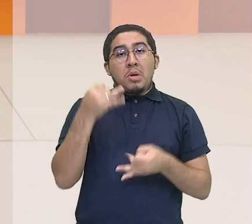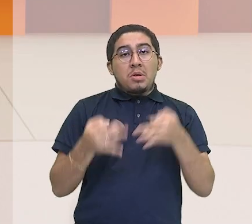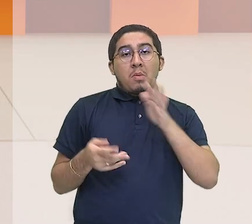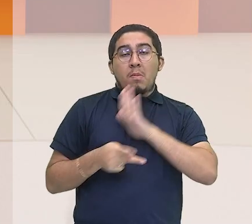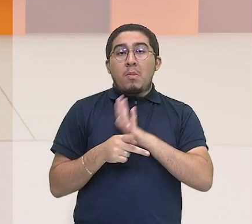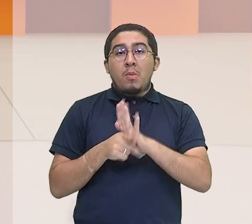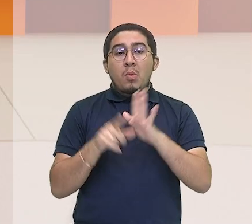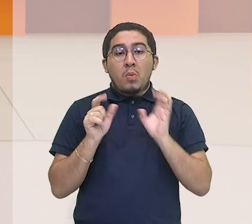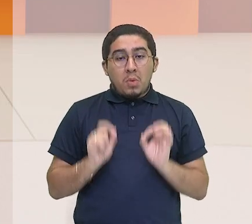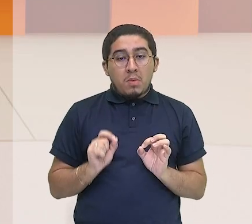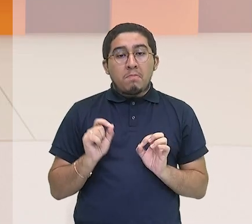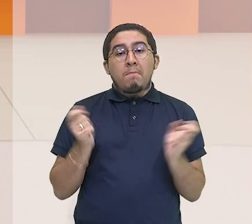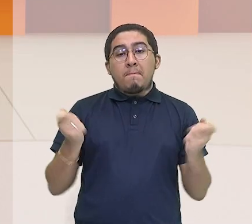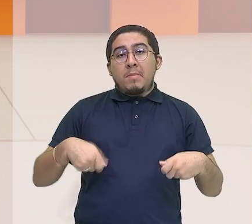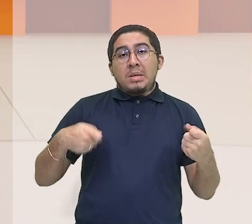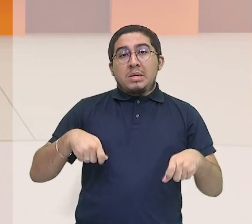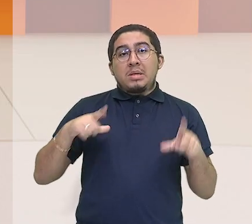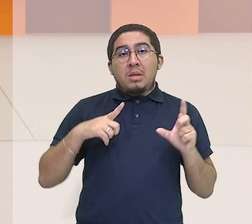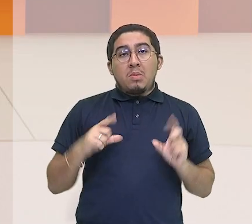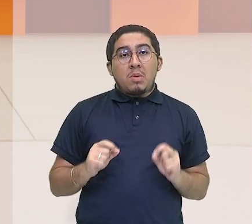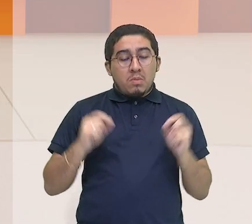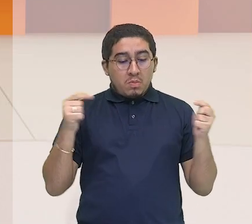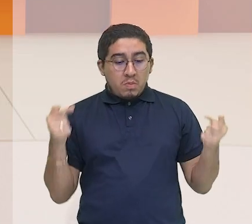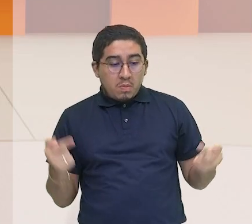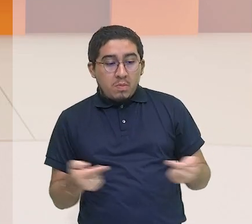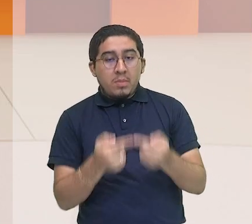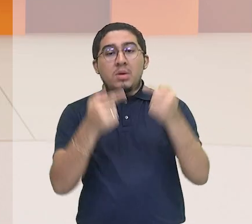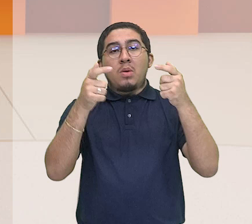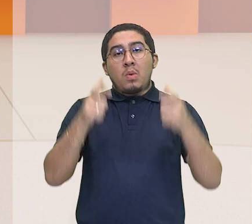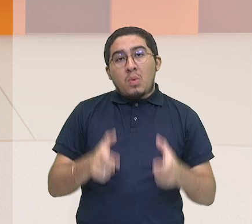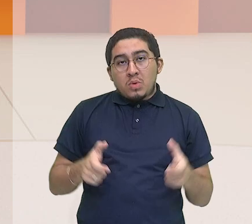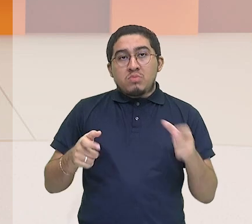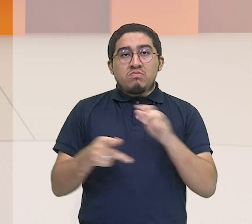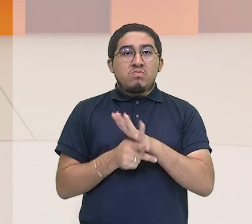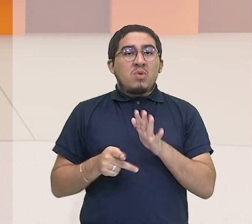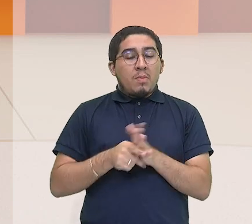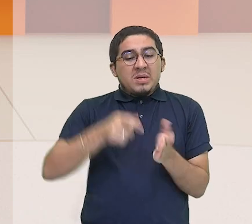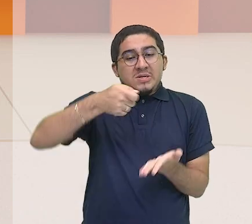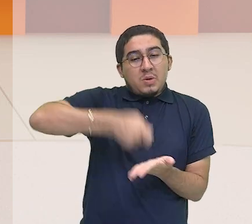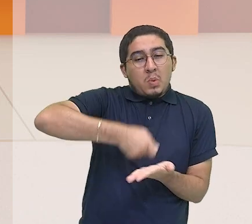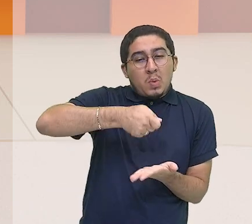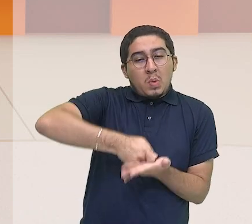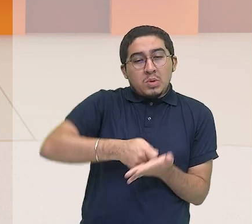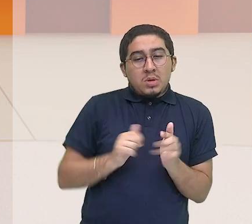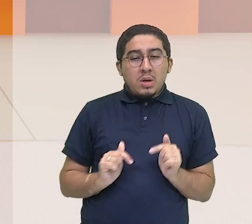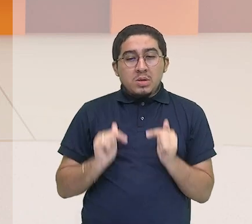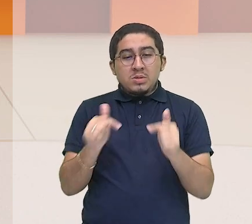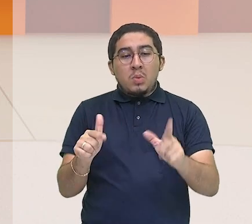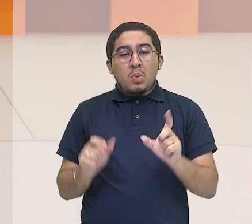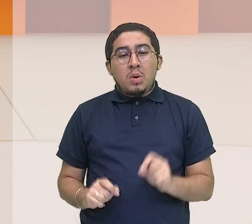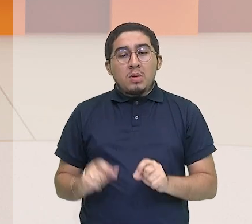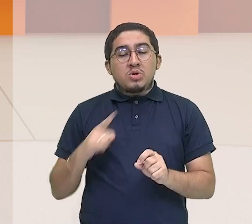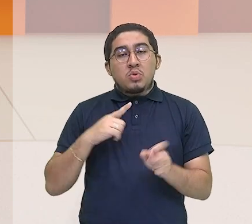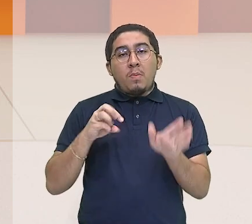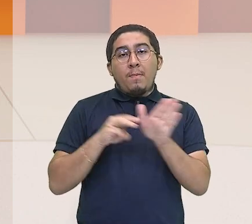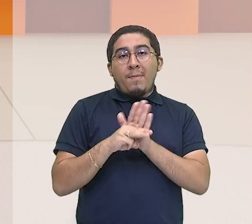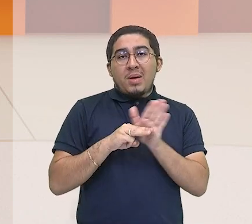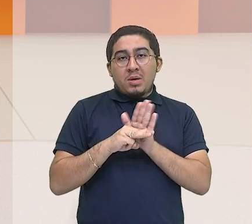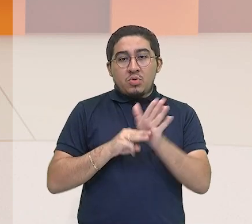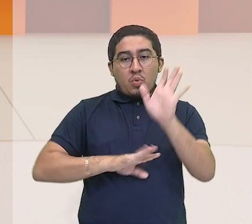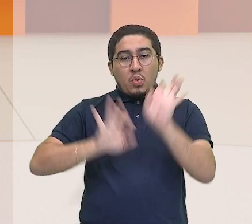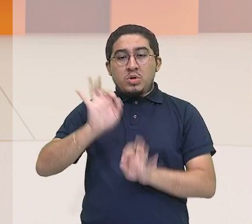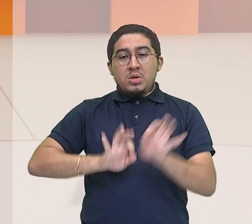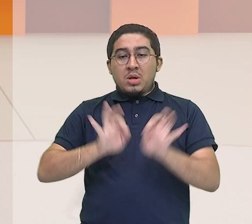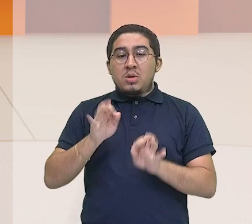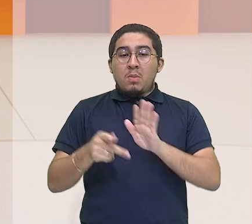que precisam ser construídas mediante rigorosa execução de um método organizado